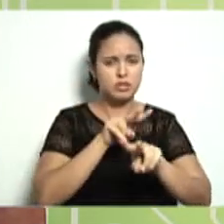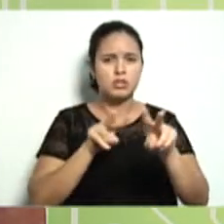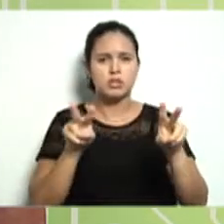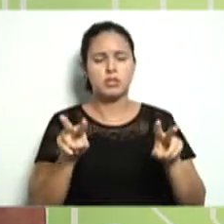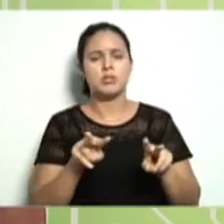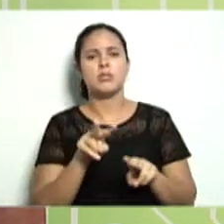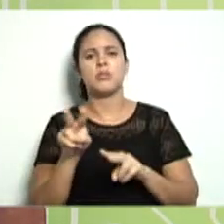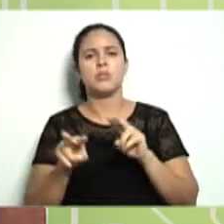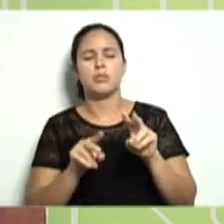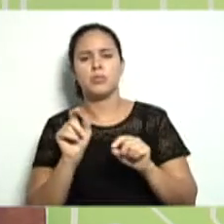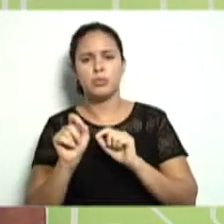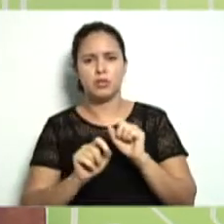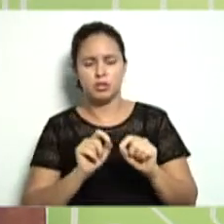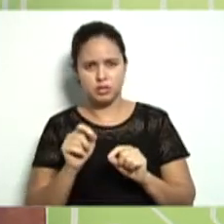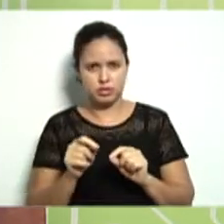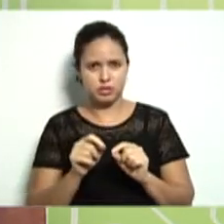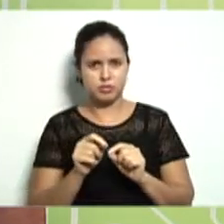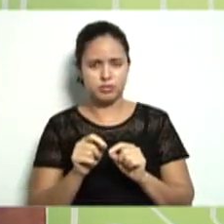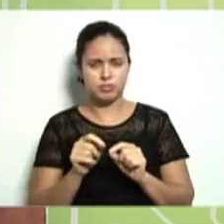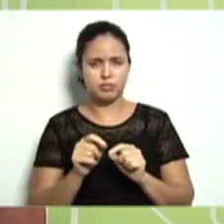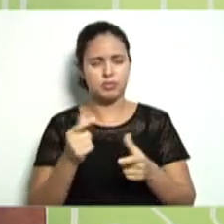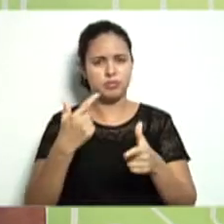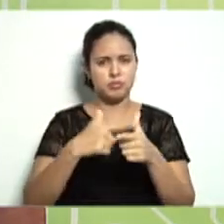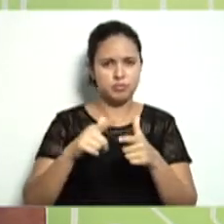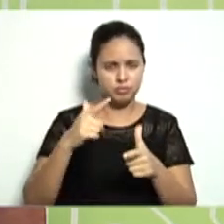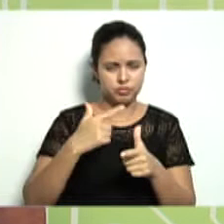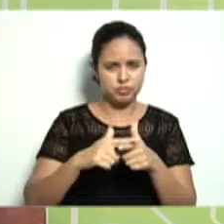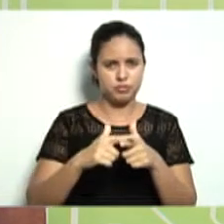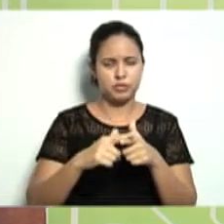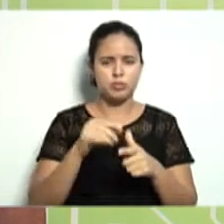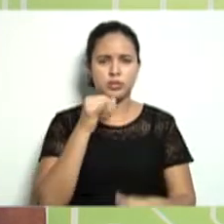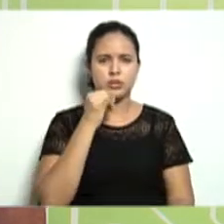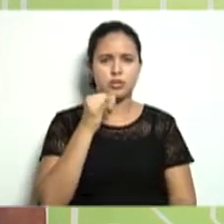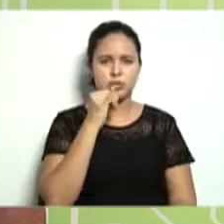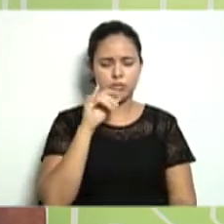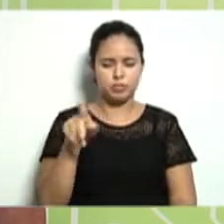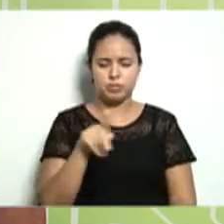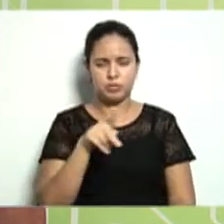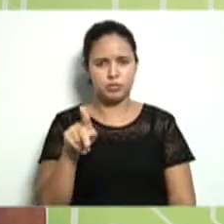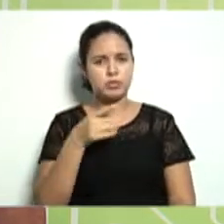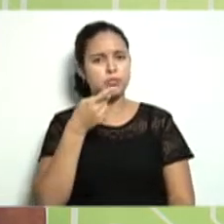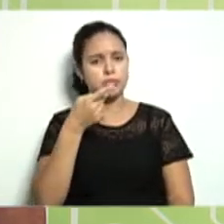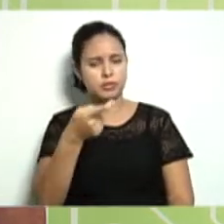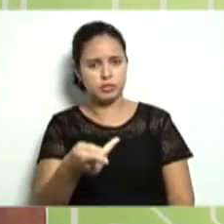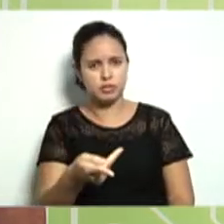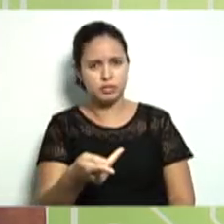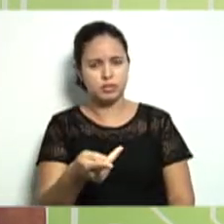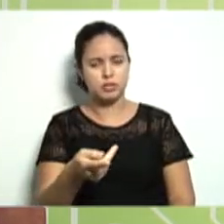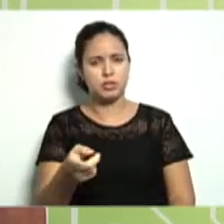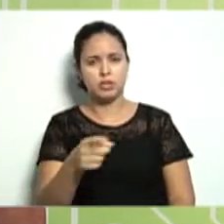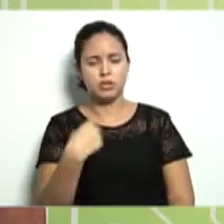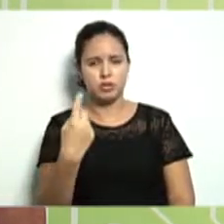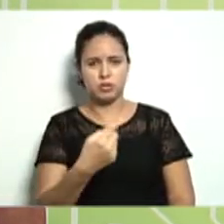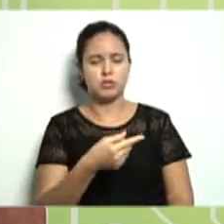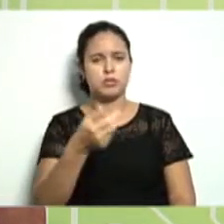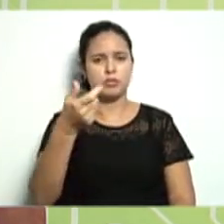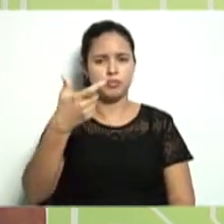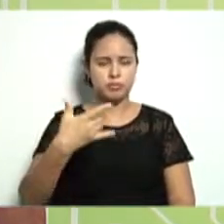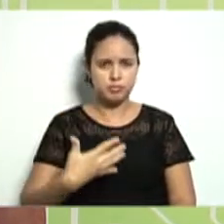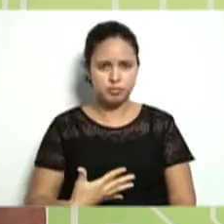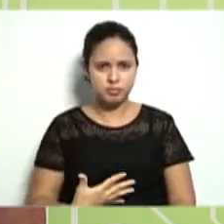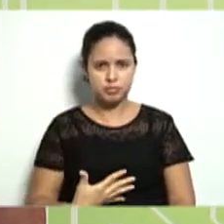aí para esses problemas. Como a professora falou, e nós iniciamos a aula falando que